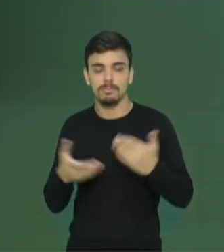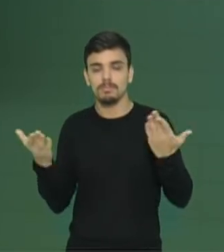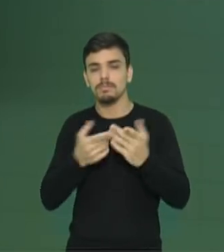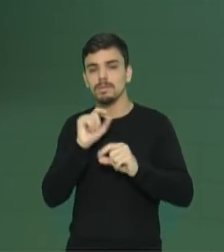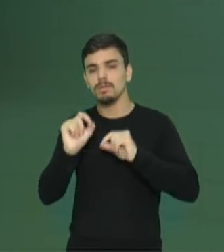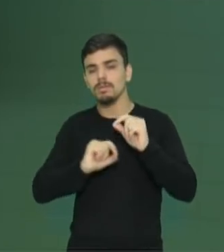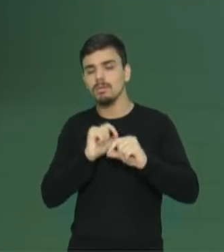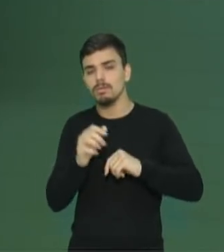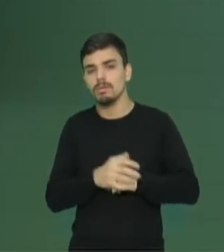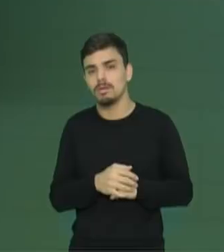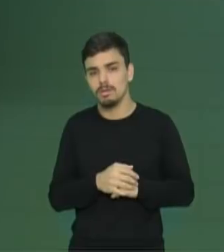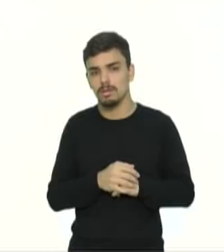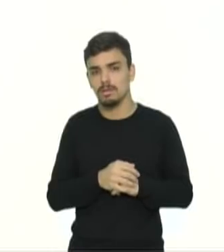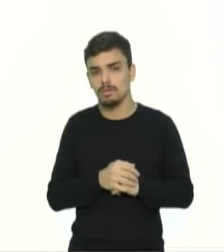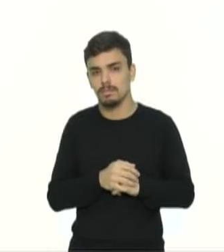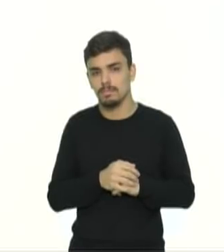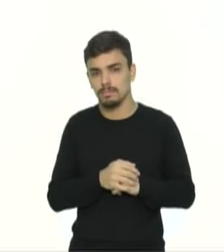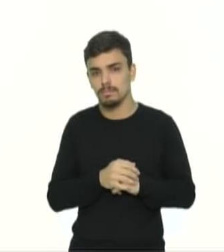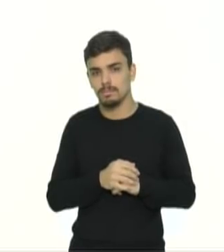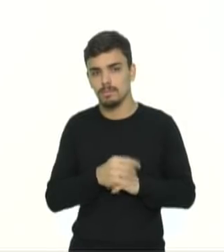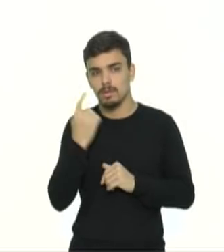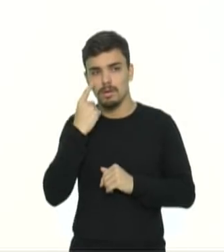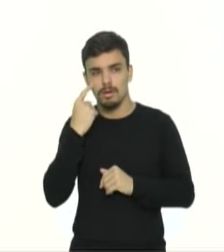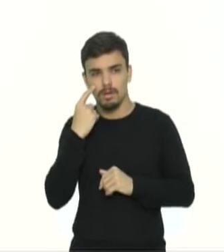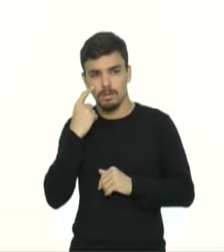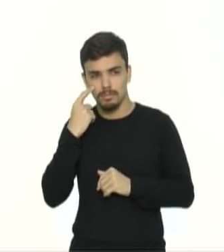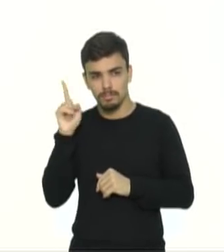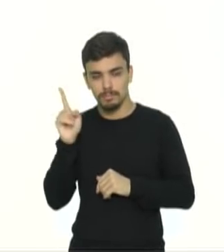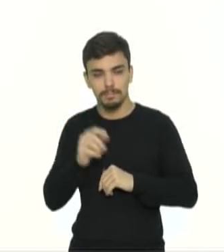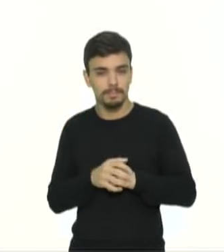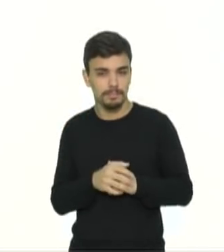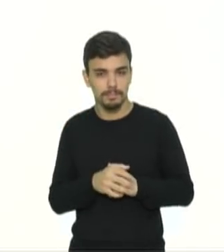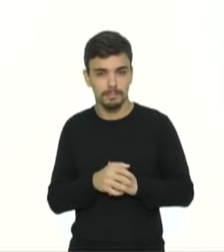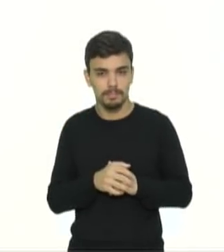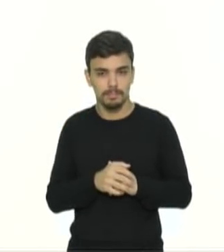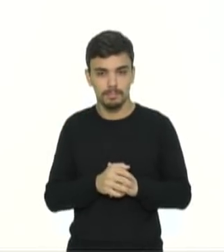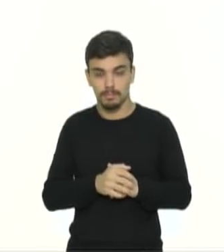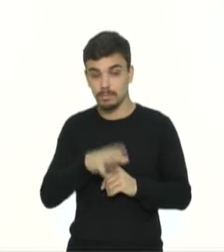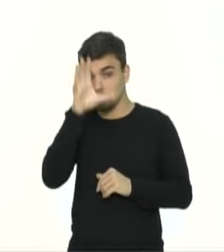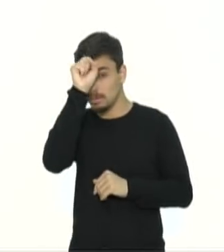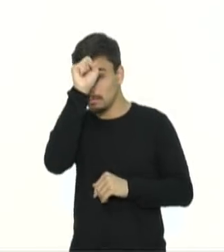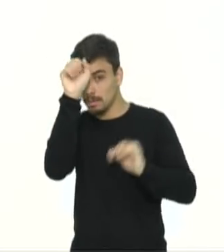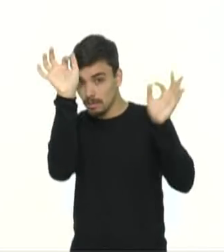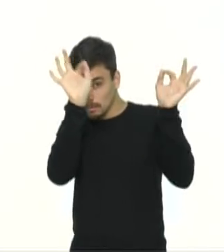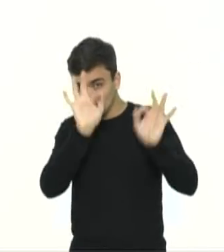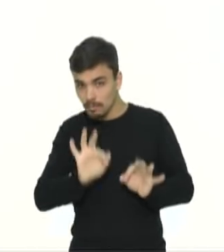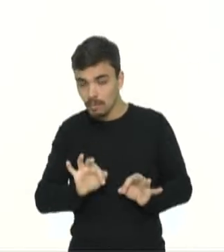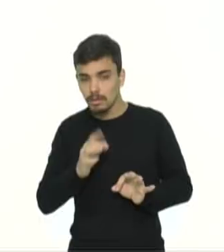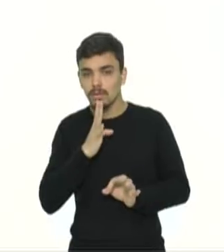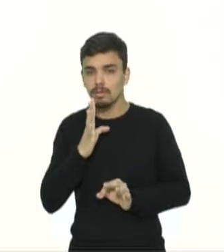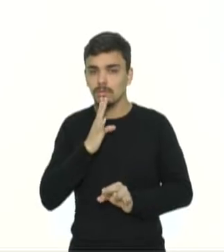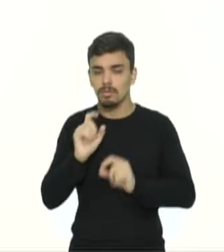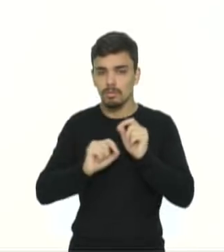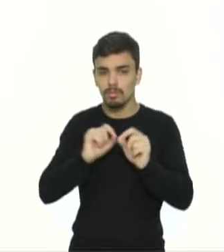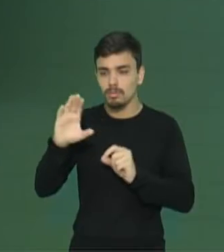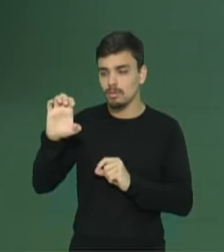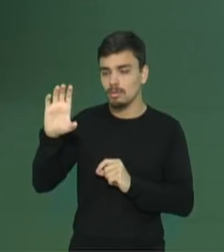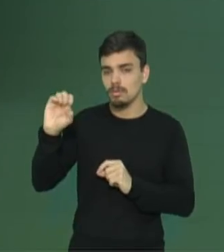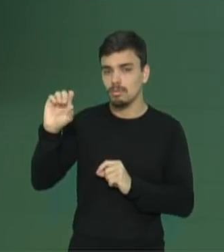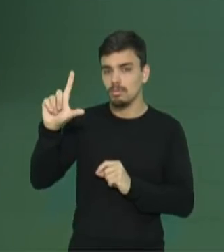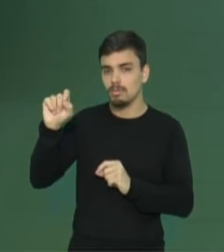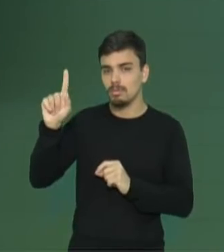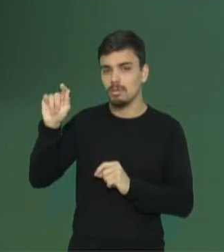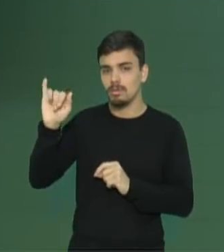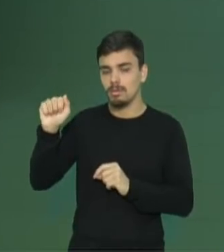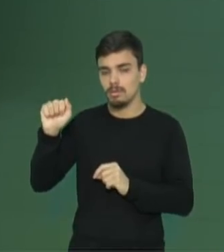lá, os objetivos de hoje. Além de olhar o caranguejinho feliz ali do lado, aprender feliz. Conhecer a ecologia dos grupos